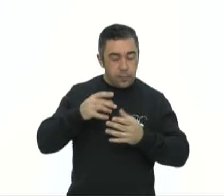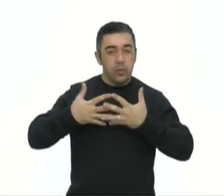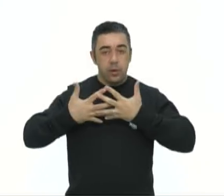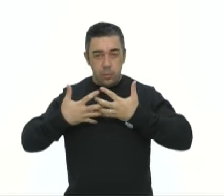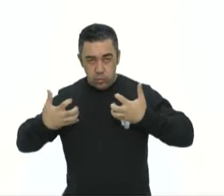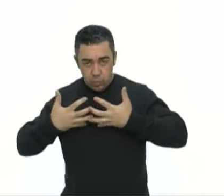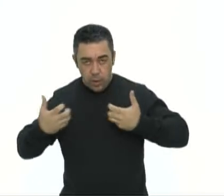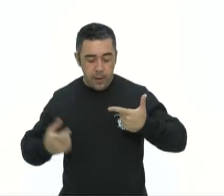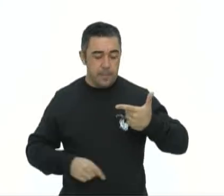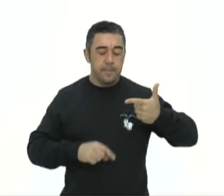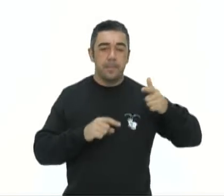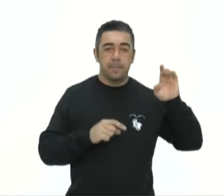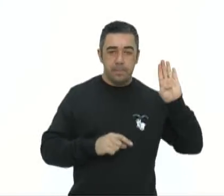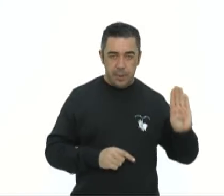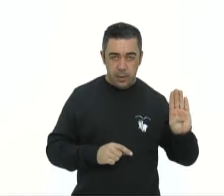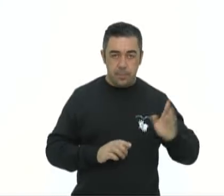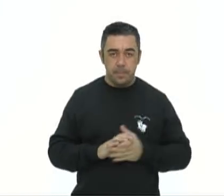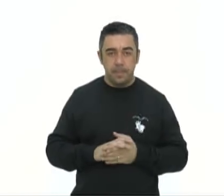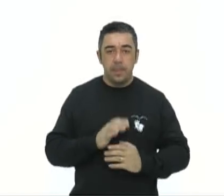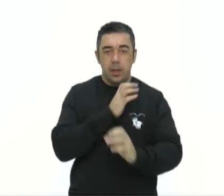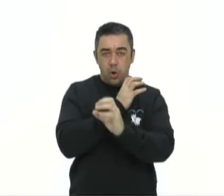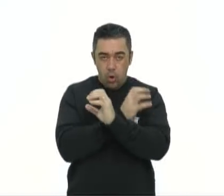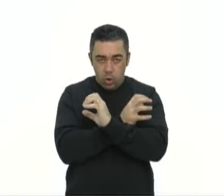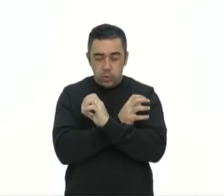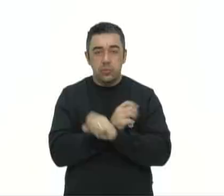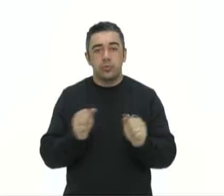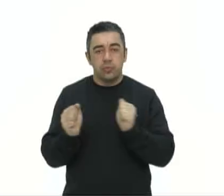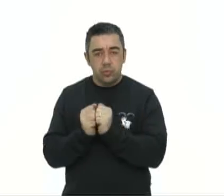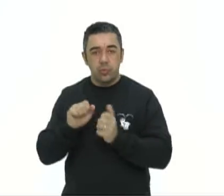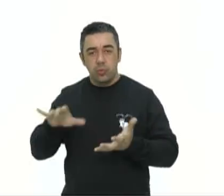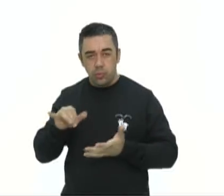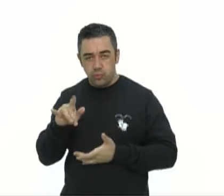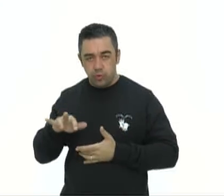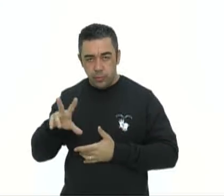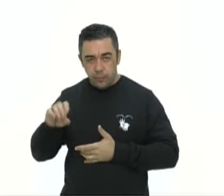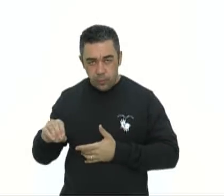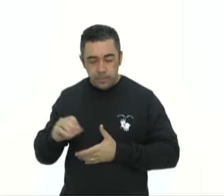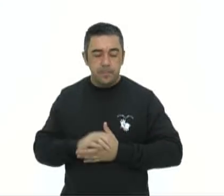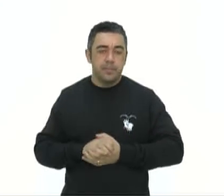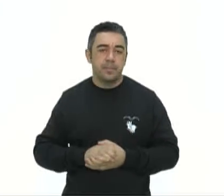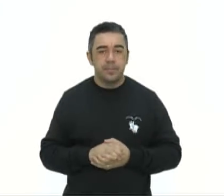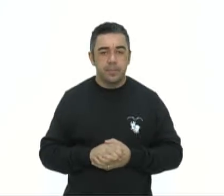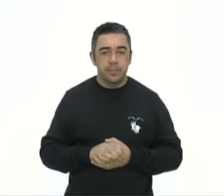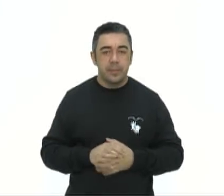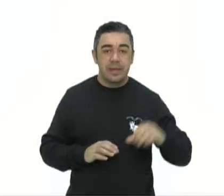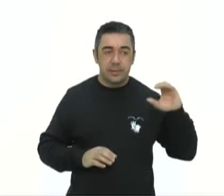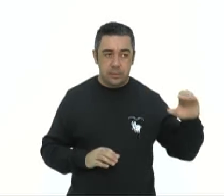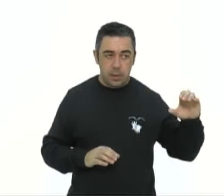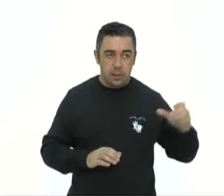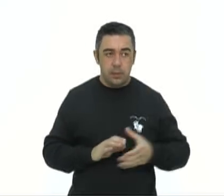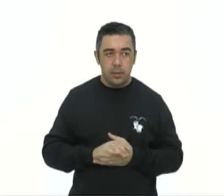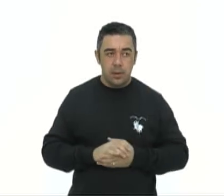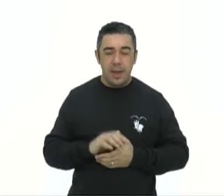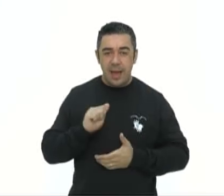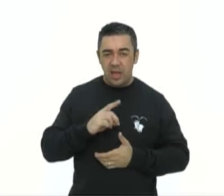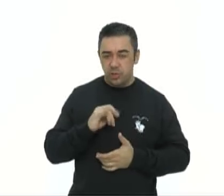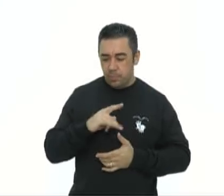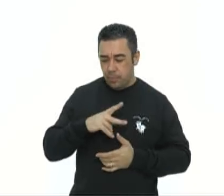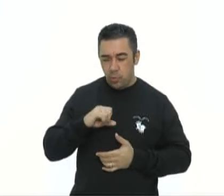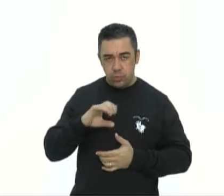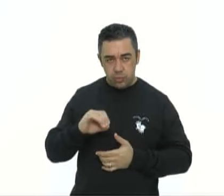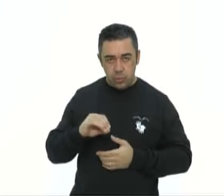muscular. Letra B, ósseo e conjuntivo propriamente dito. Letra C, adiposo